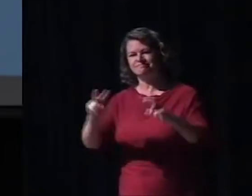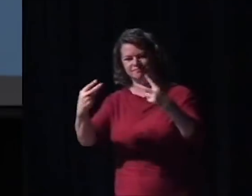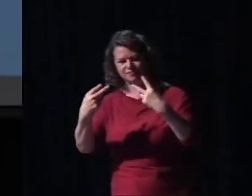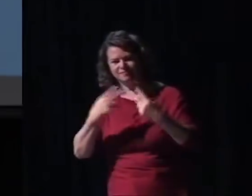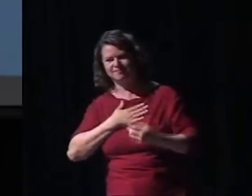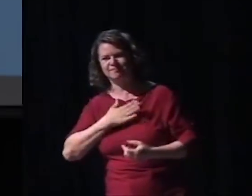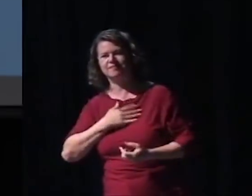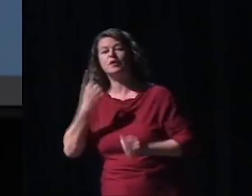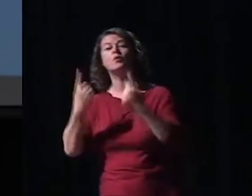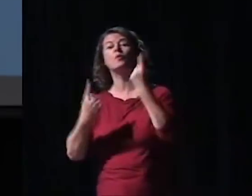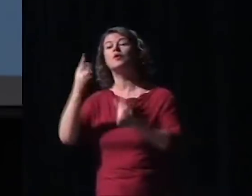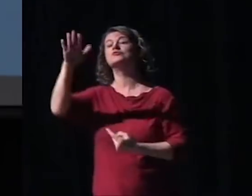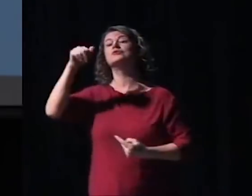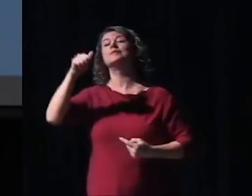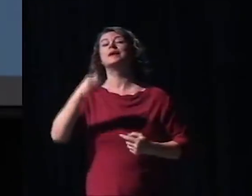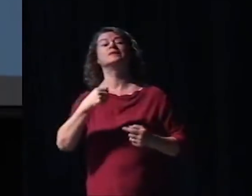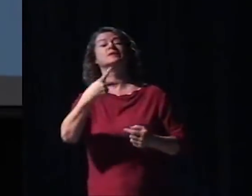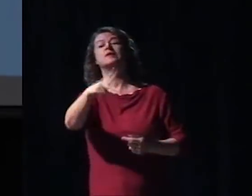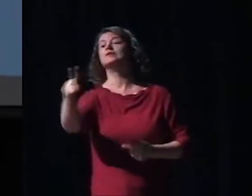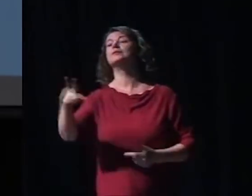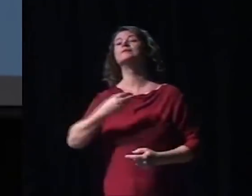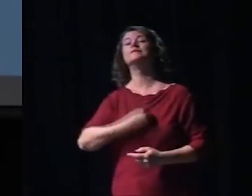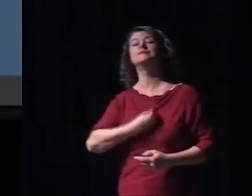Qual é o chamado de Deus para a sua vida?